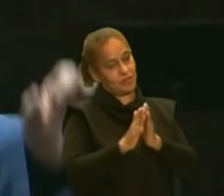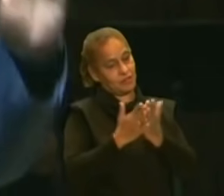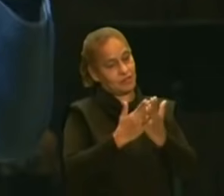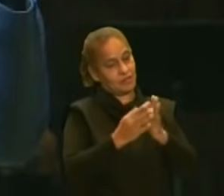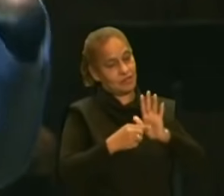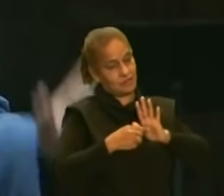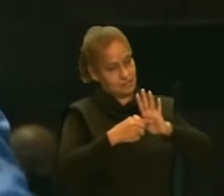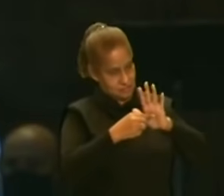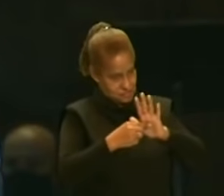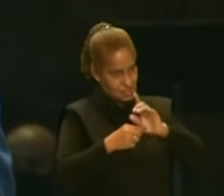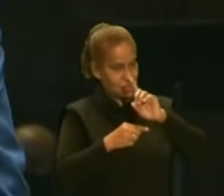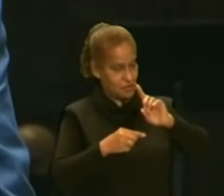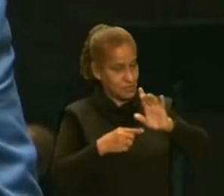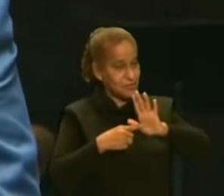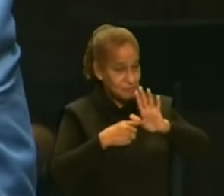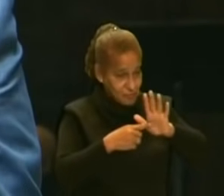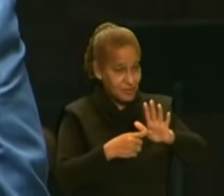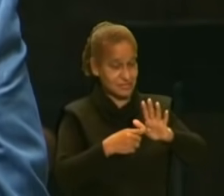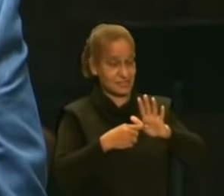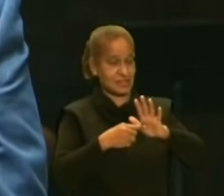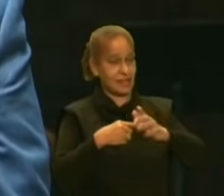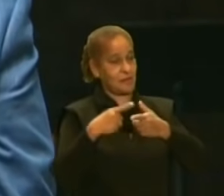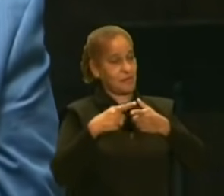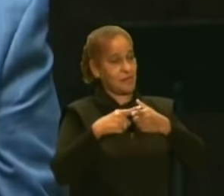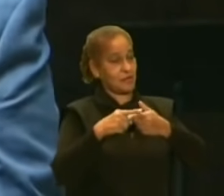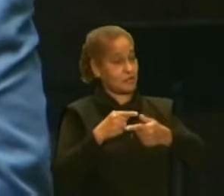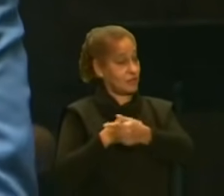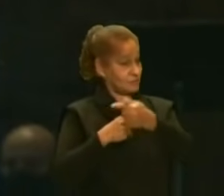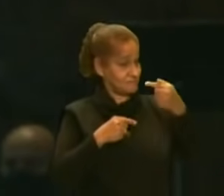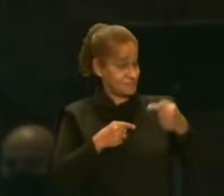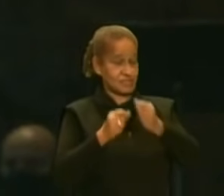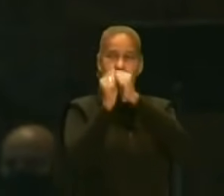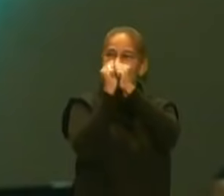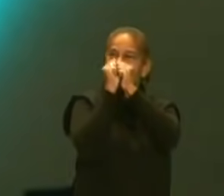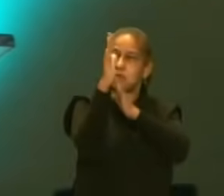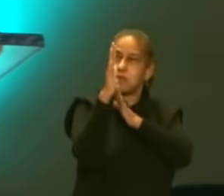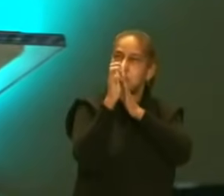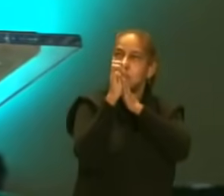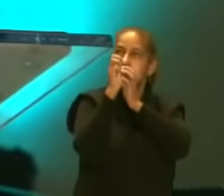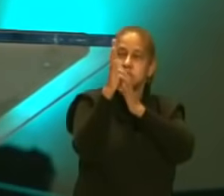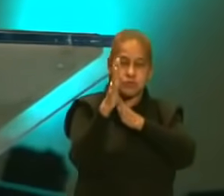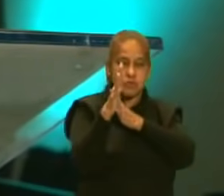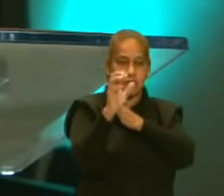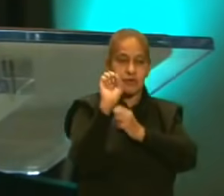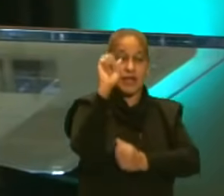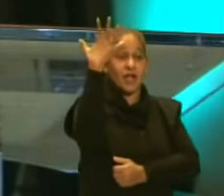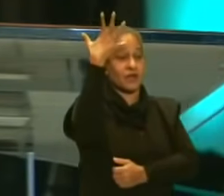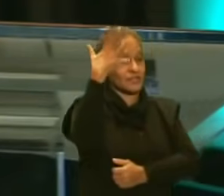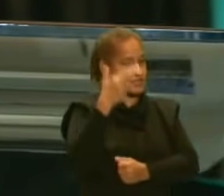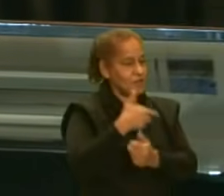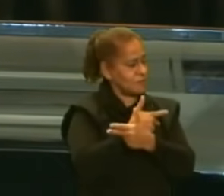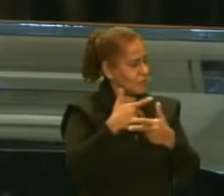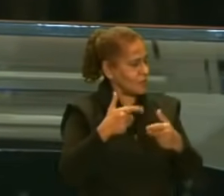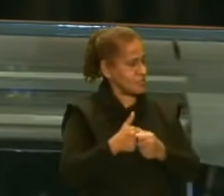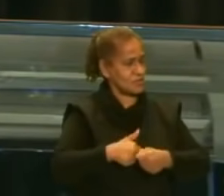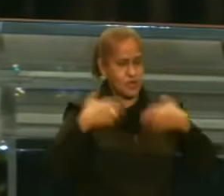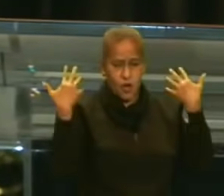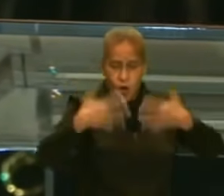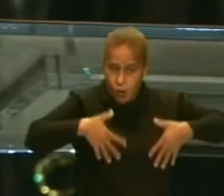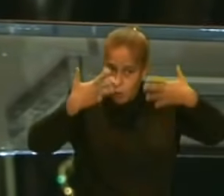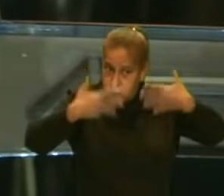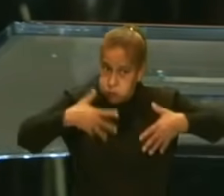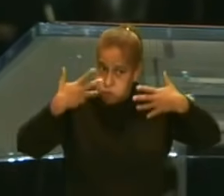Porque quando tocar a 7ª trombeta, vai acontecer alguns eventos tremendos.